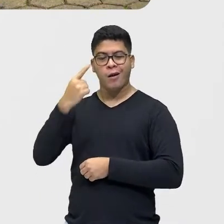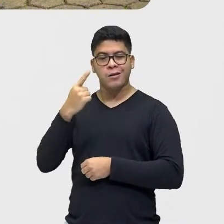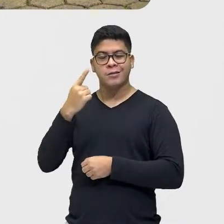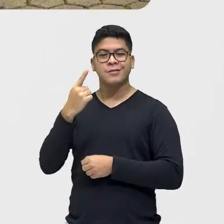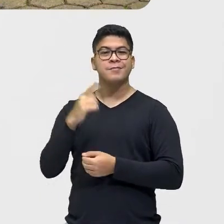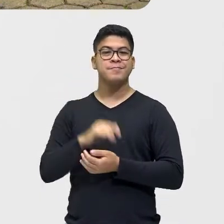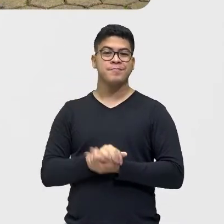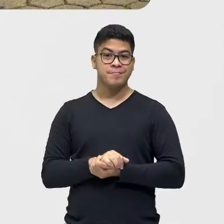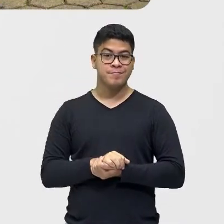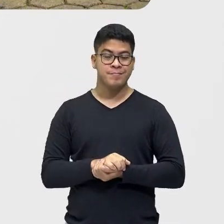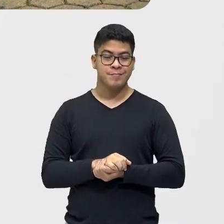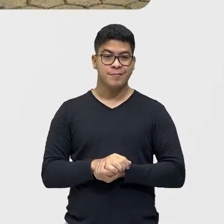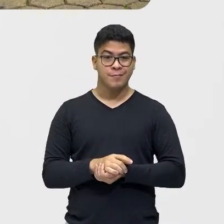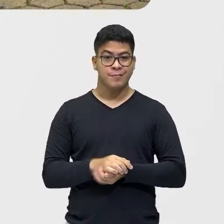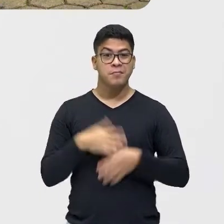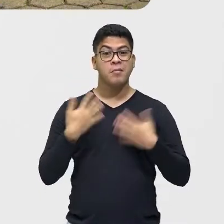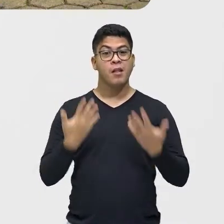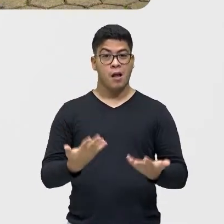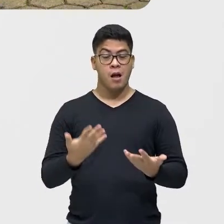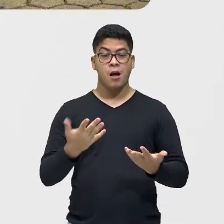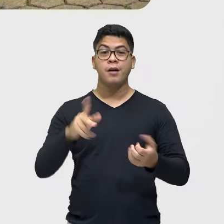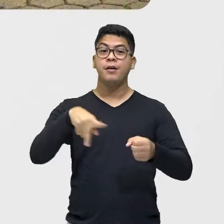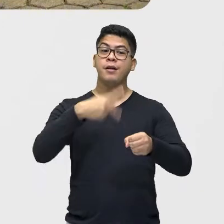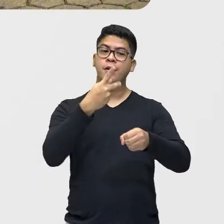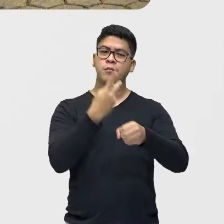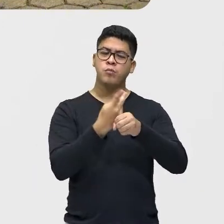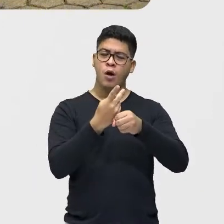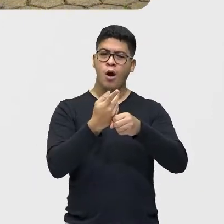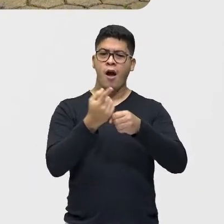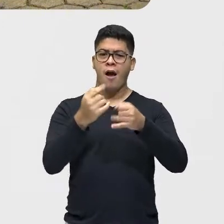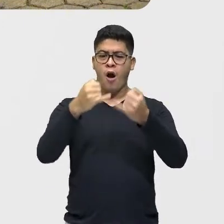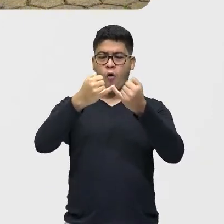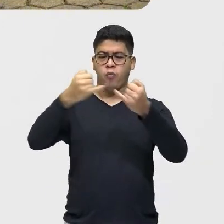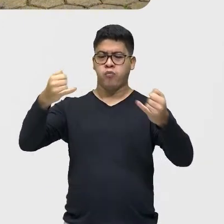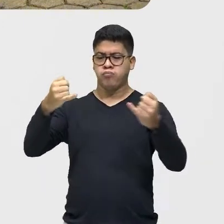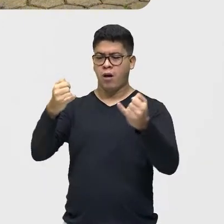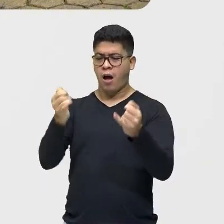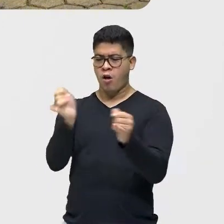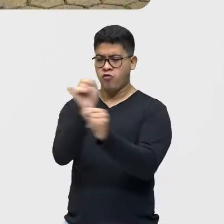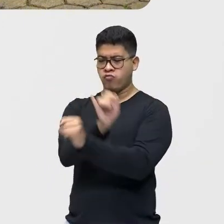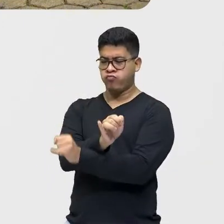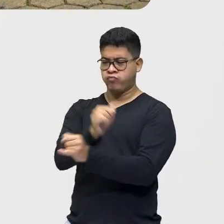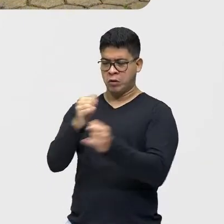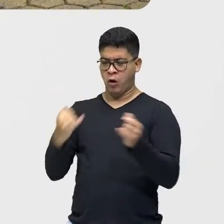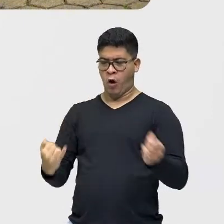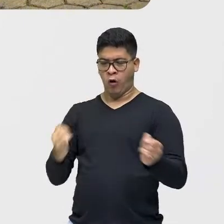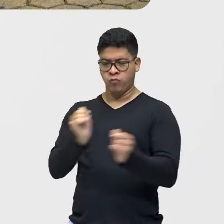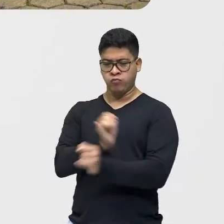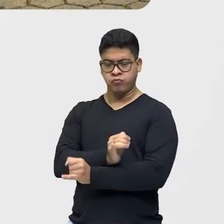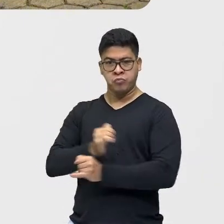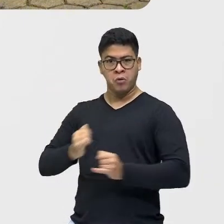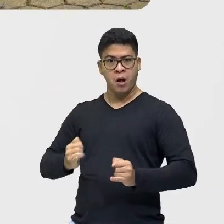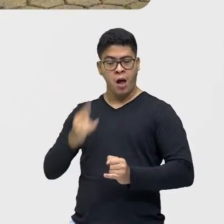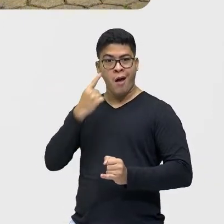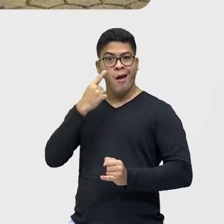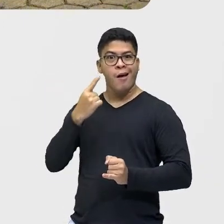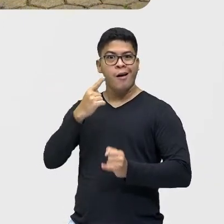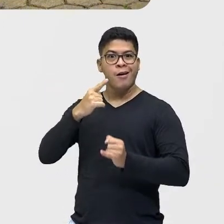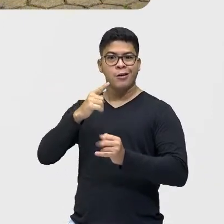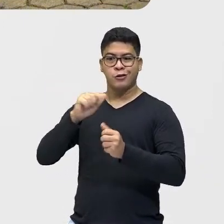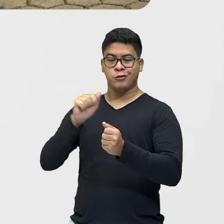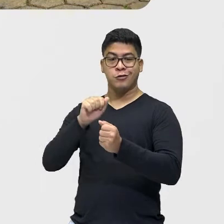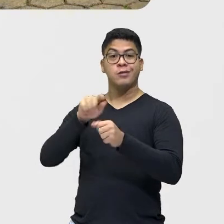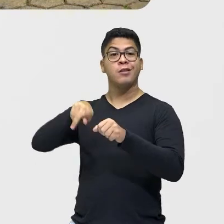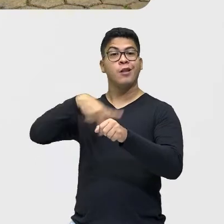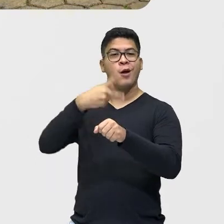novamente. Então, no decorrer dos passos da dança, as fitas vão se entrelaçando, formando desenhos e se desentrelaçam também